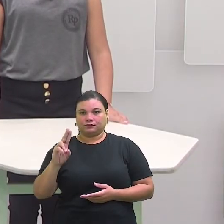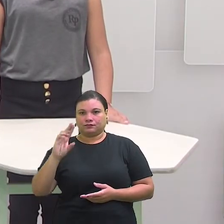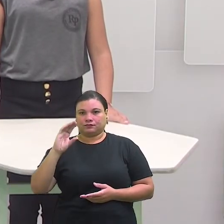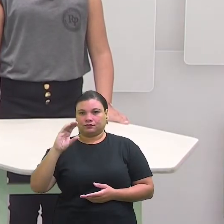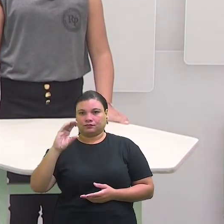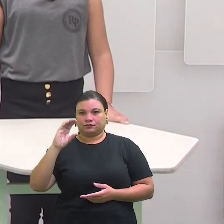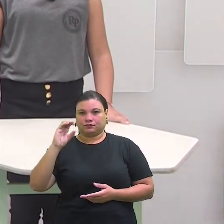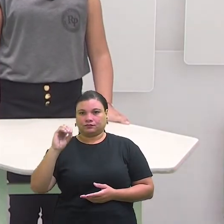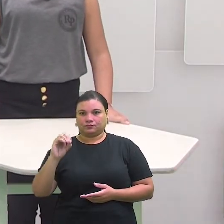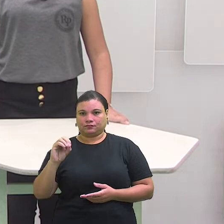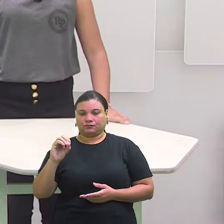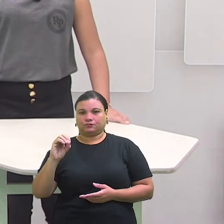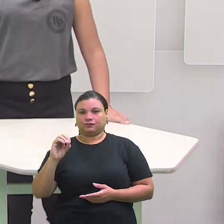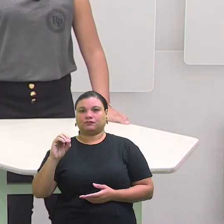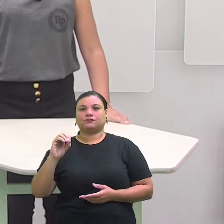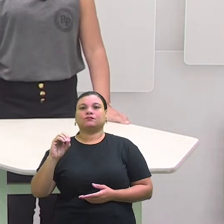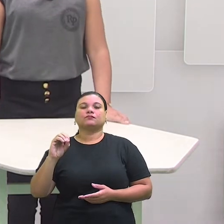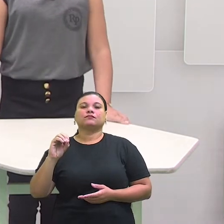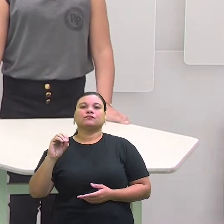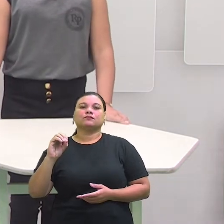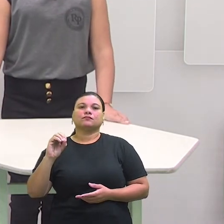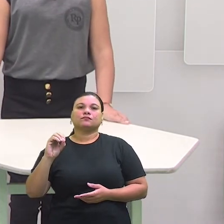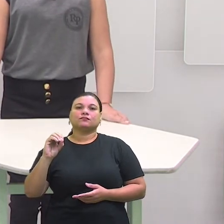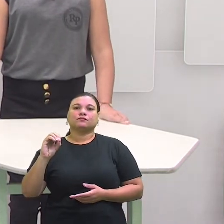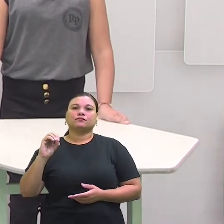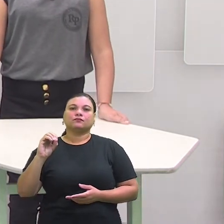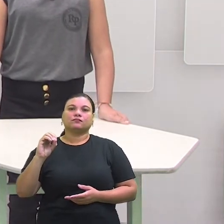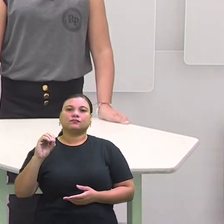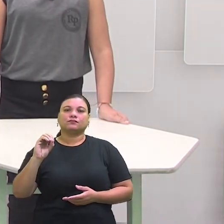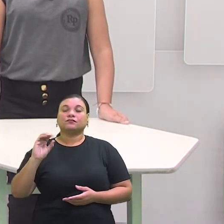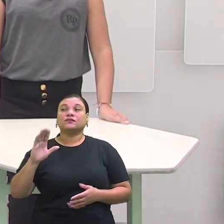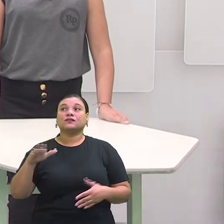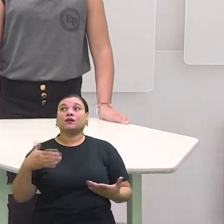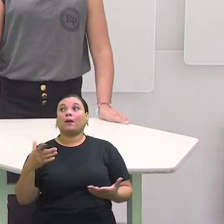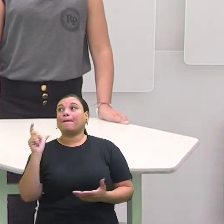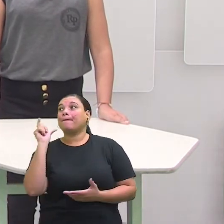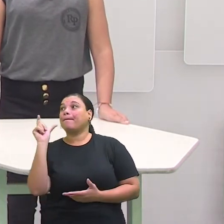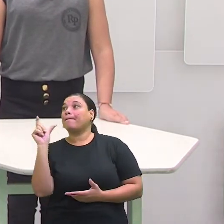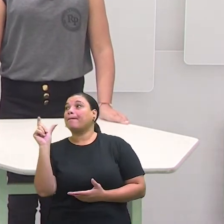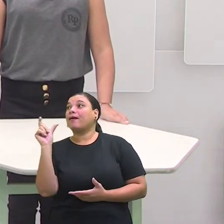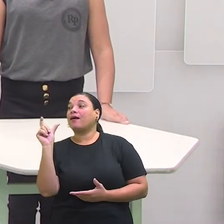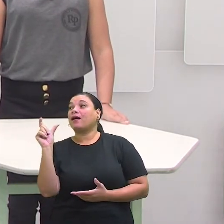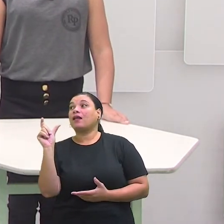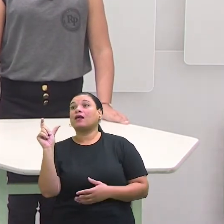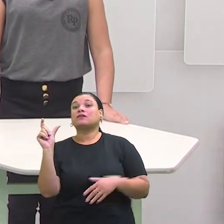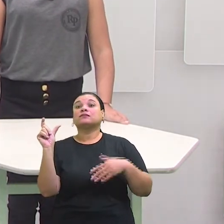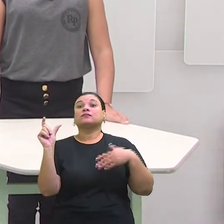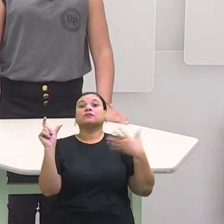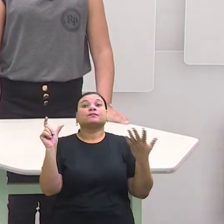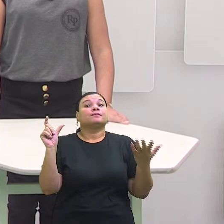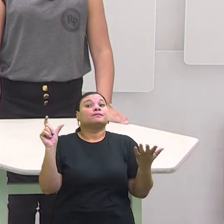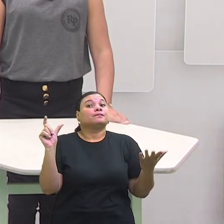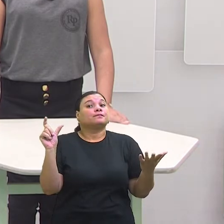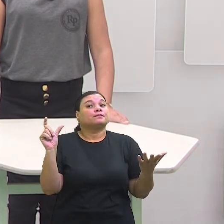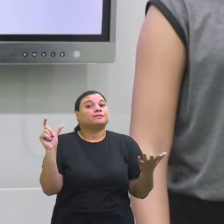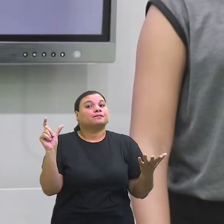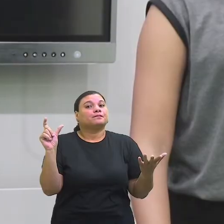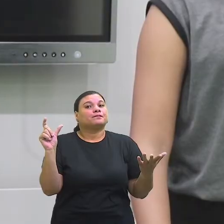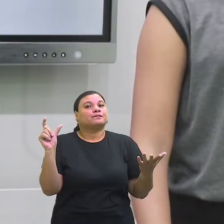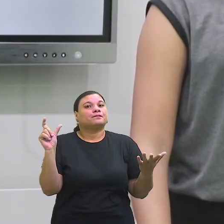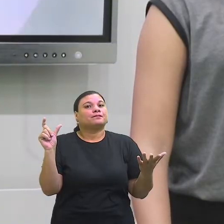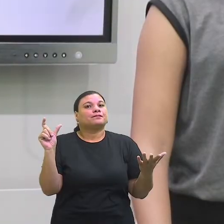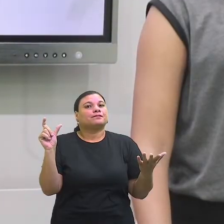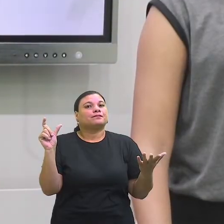C O, tampouco. Você tem certeza? E a palavra dela está... Você tem certeza?